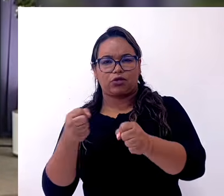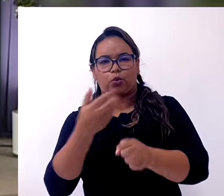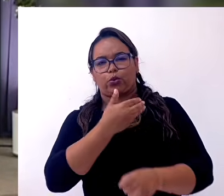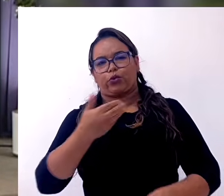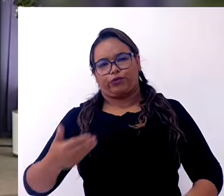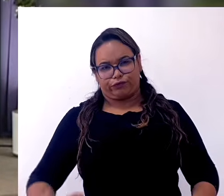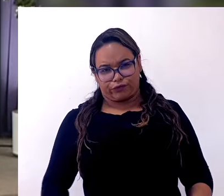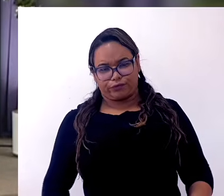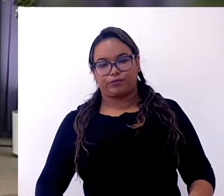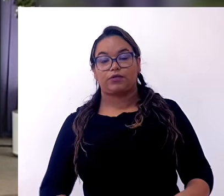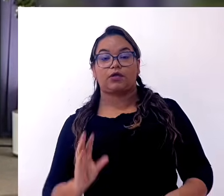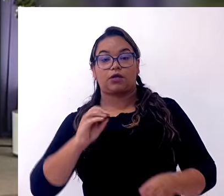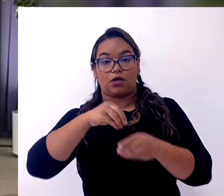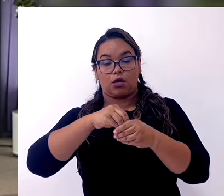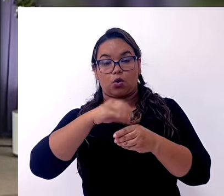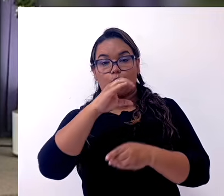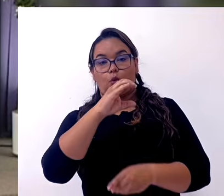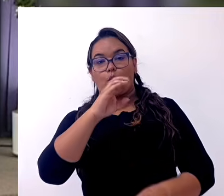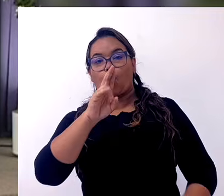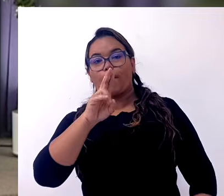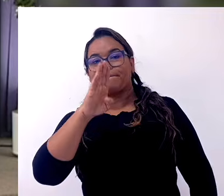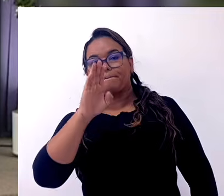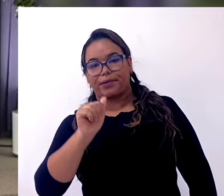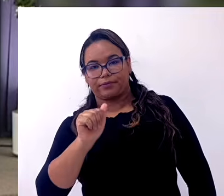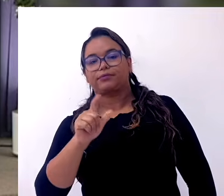de que Cuba era contra o Papa.